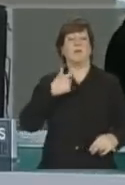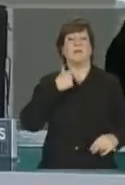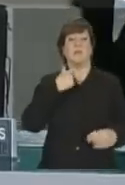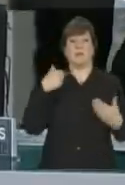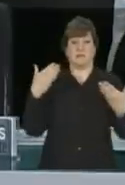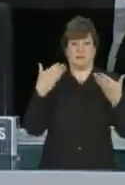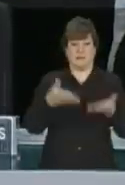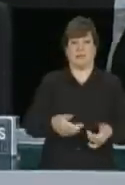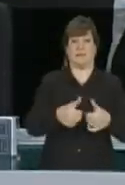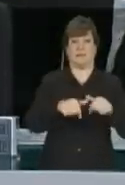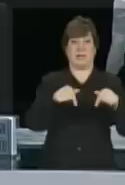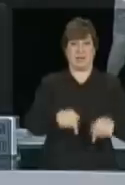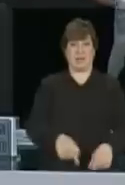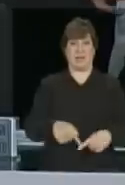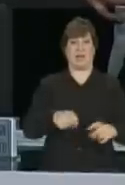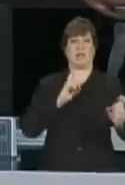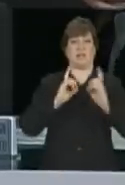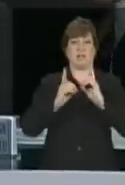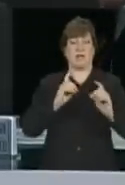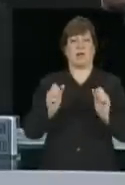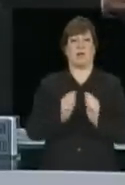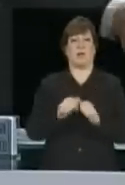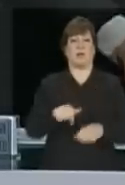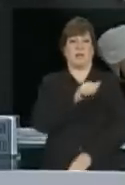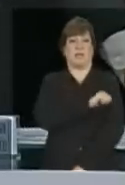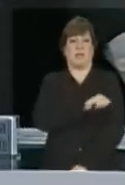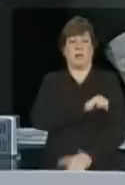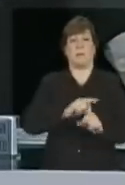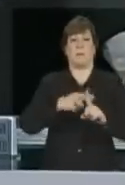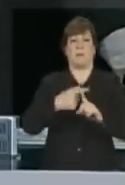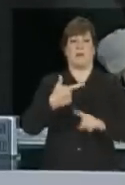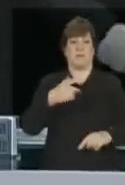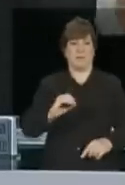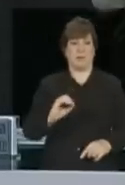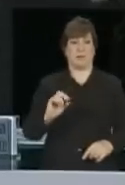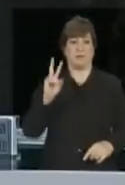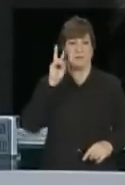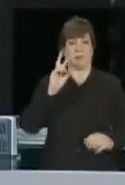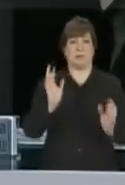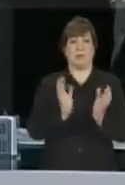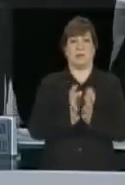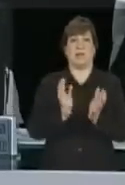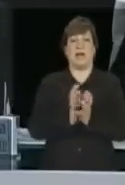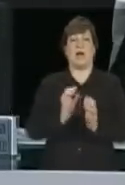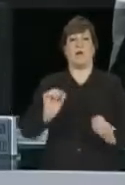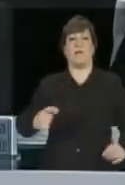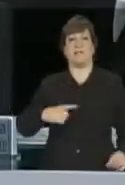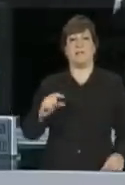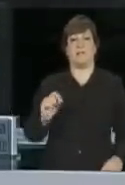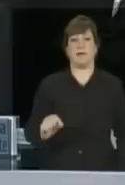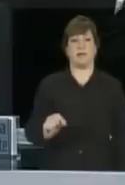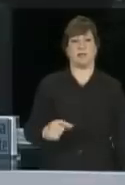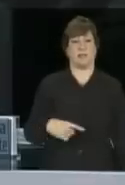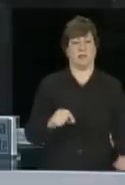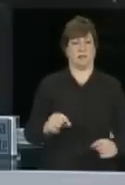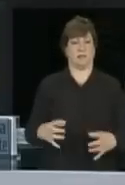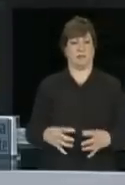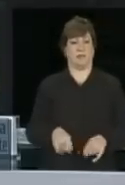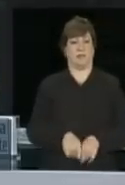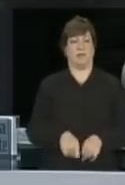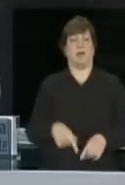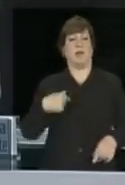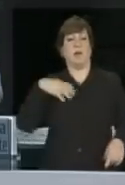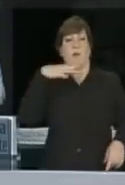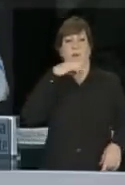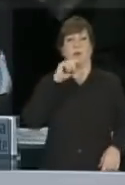aqui para esse diálogo em relação às questões da Rio+20 e, especificamente, sobre o debate da economia verde. Eu acho que